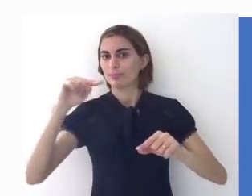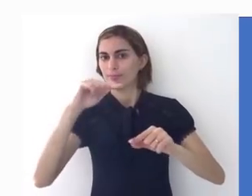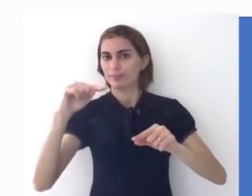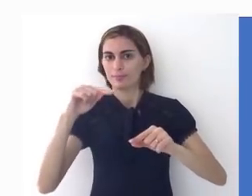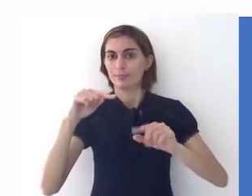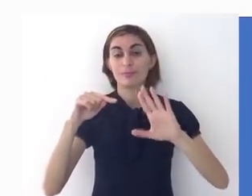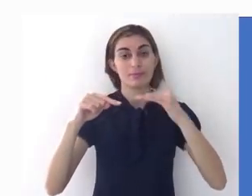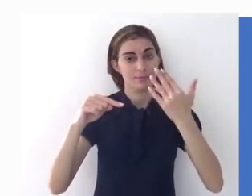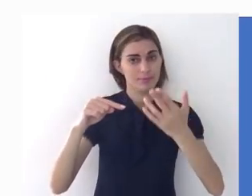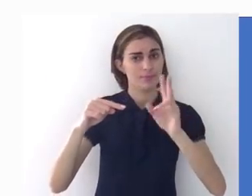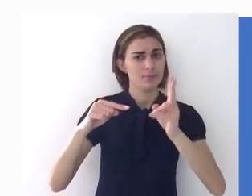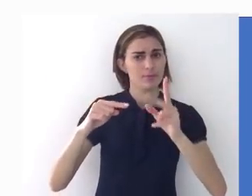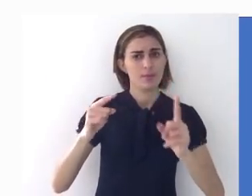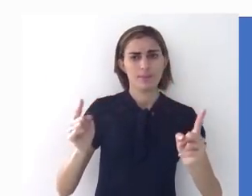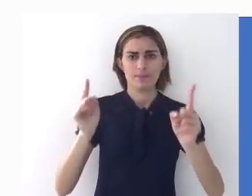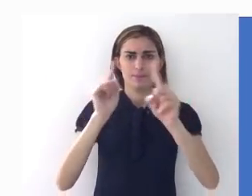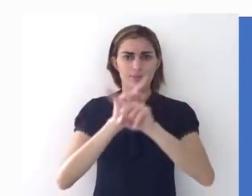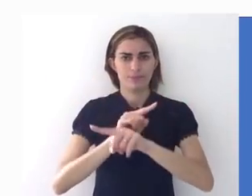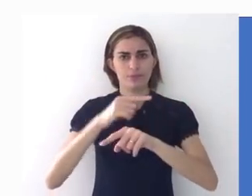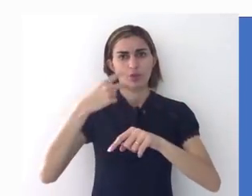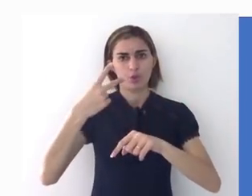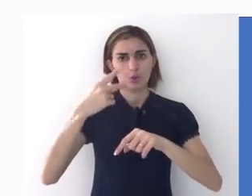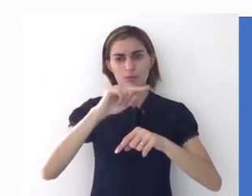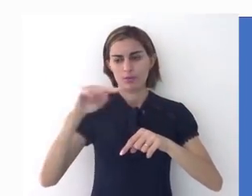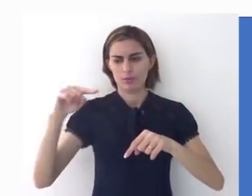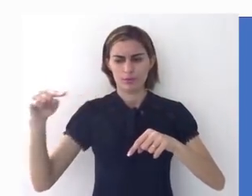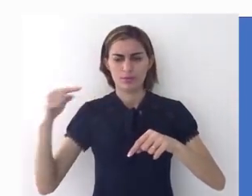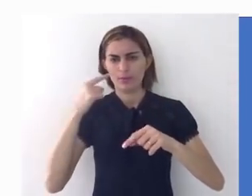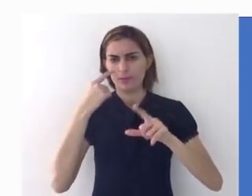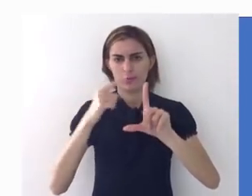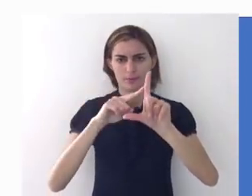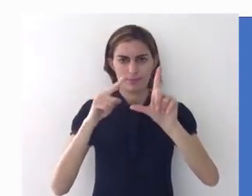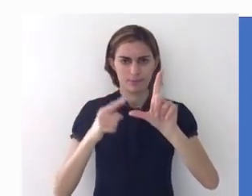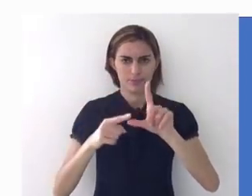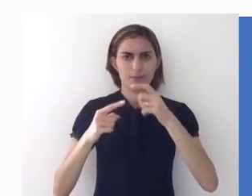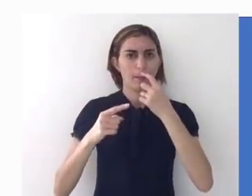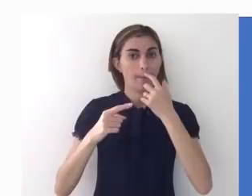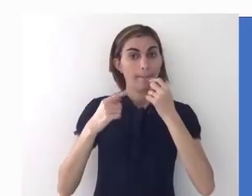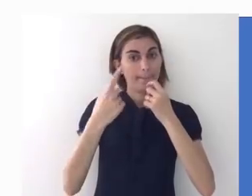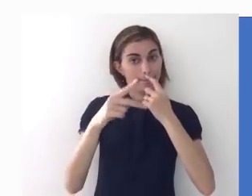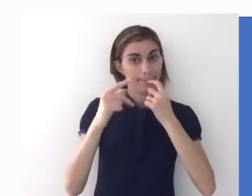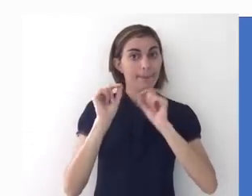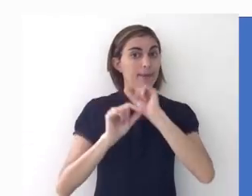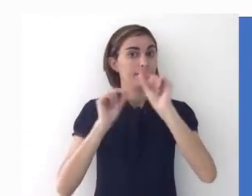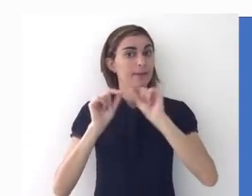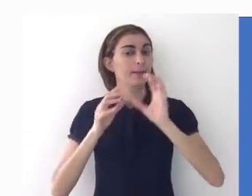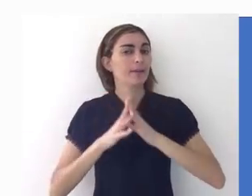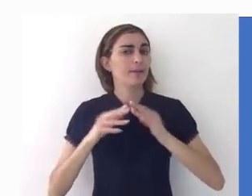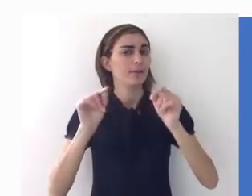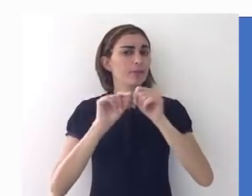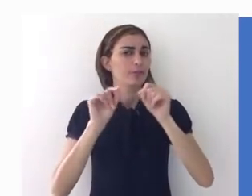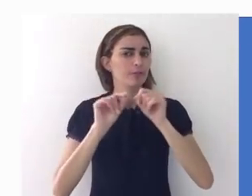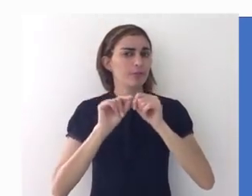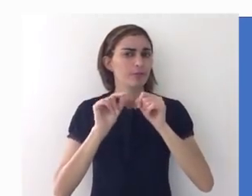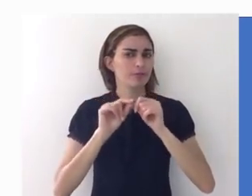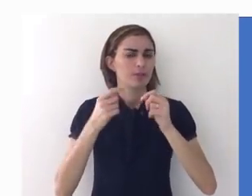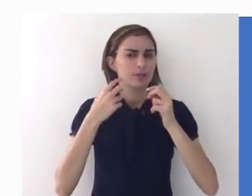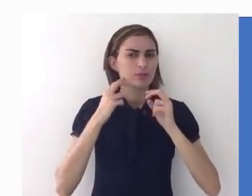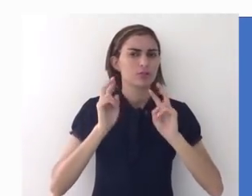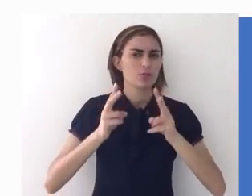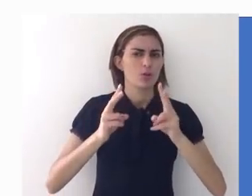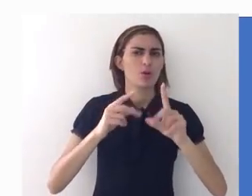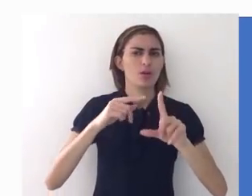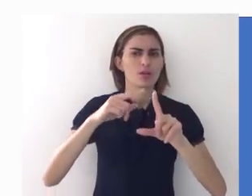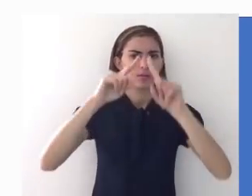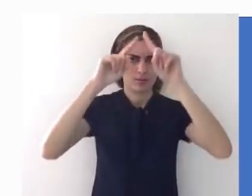ângulo de um tracinho, certo? E está adjacente ao ângulo de 2 tracinhos, como tu está vendo aí na tua telinha. Quem é o que